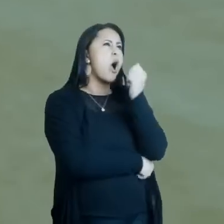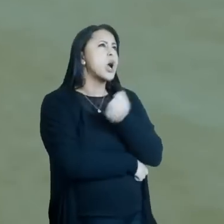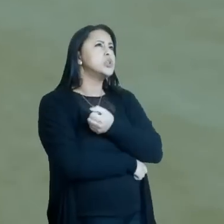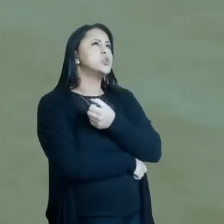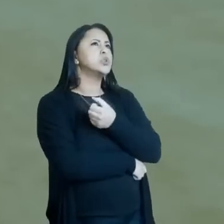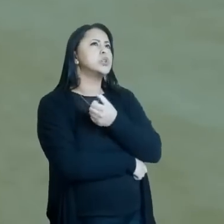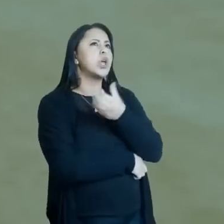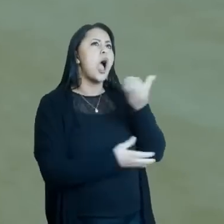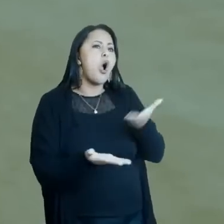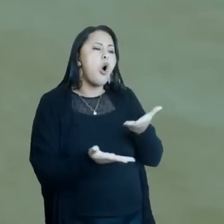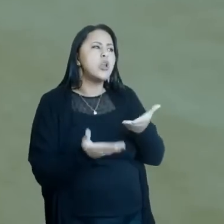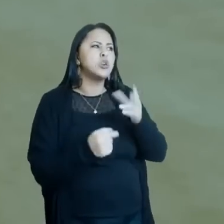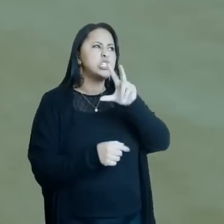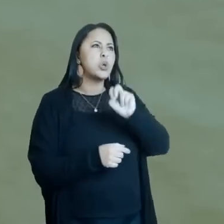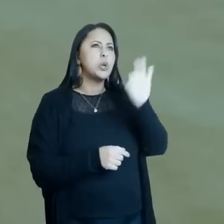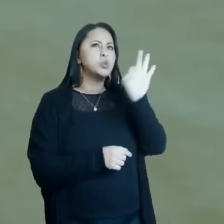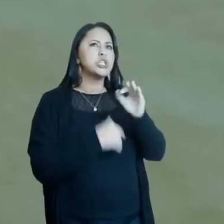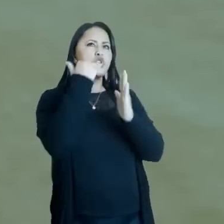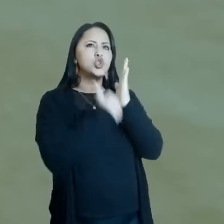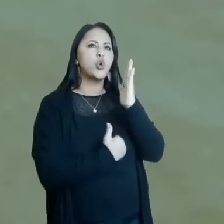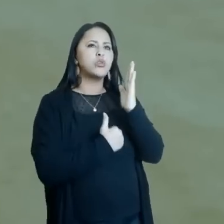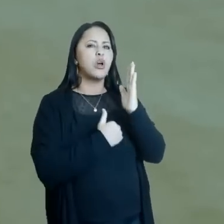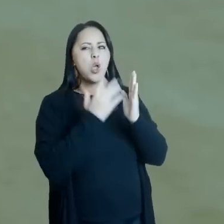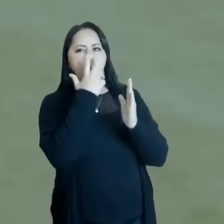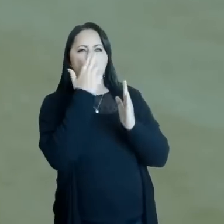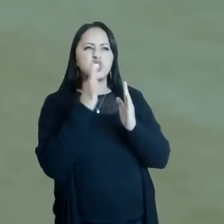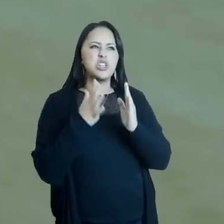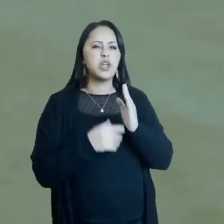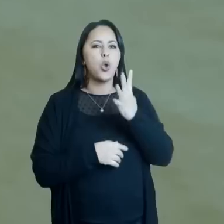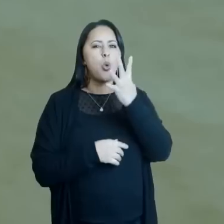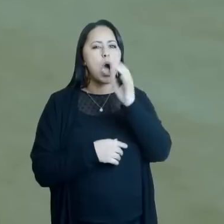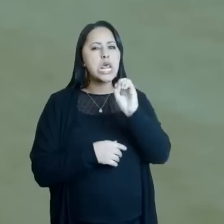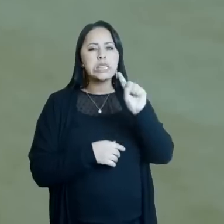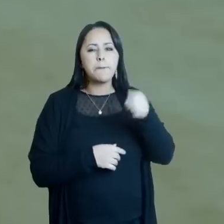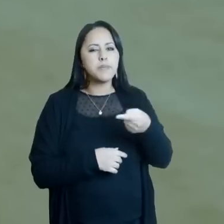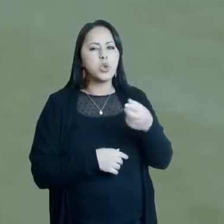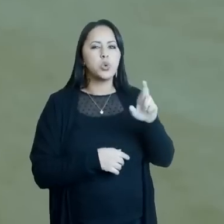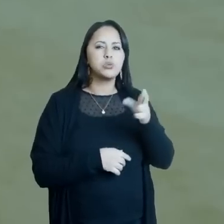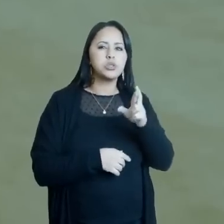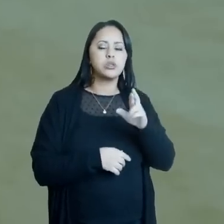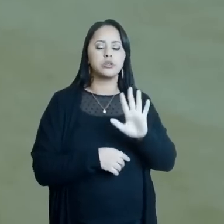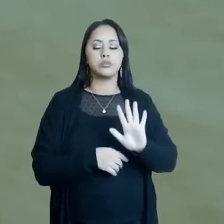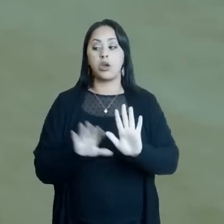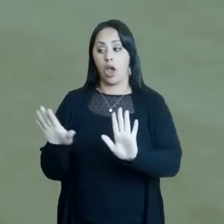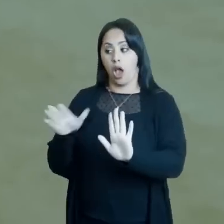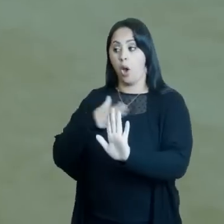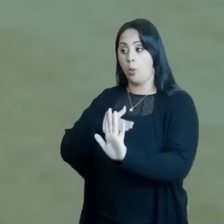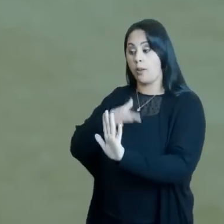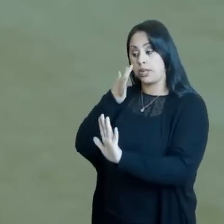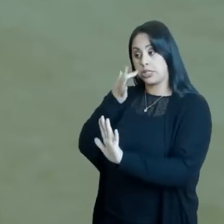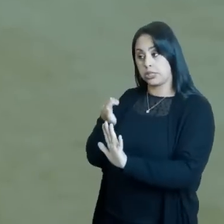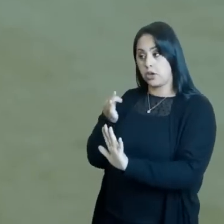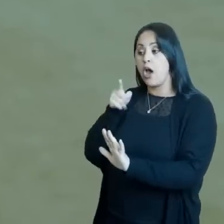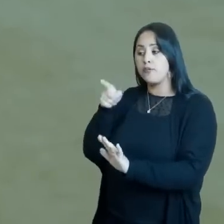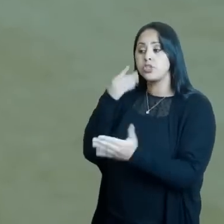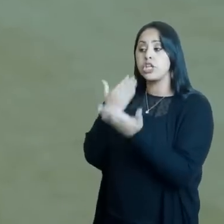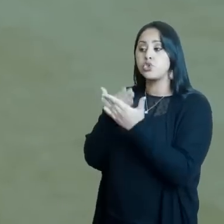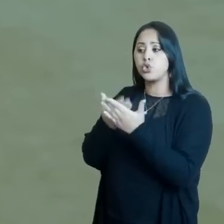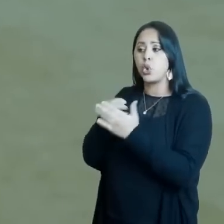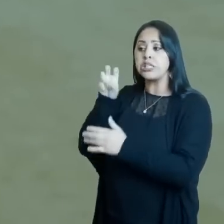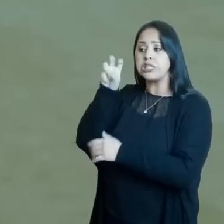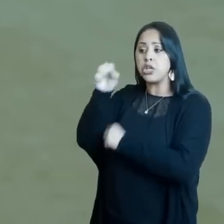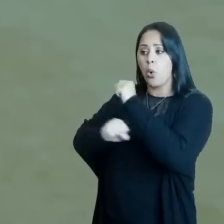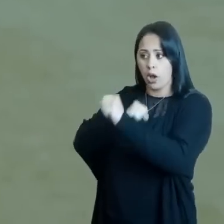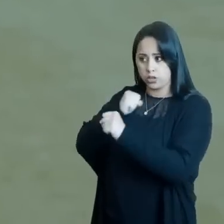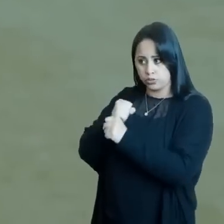ganhei 50%, eu devo estar devendo uns 40 e poucos mil. Então, 50, então presta atenção. Você estudou por 5